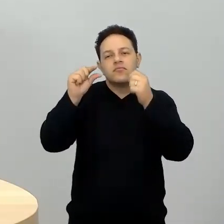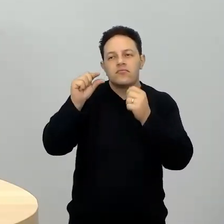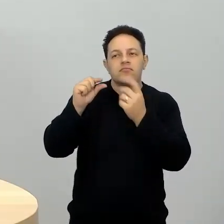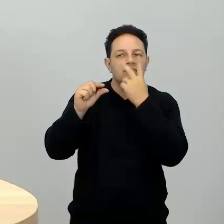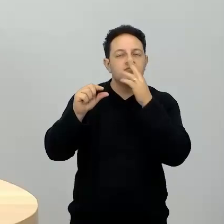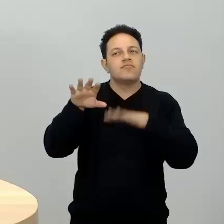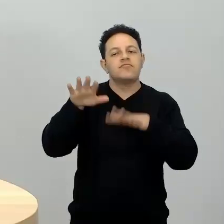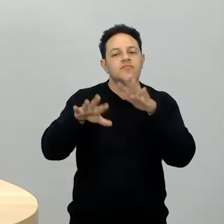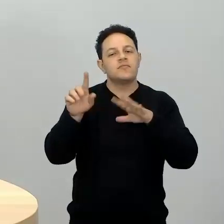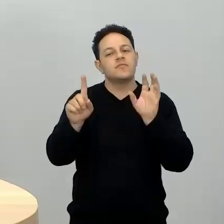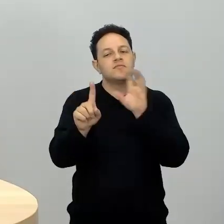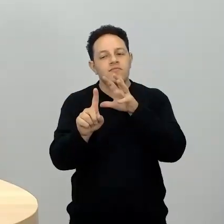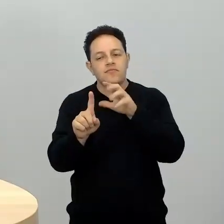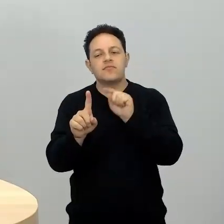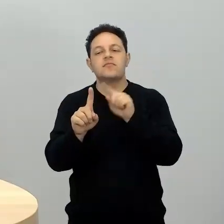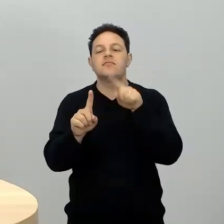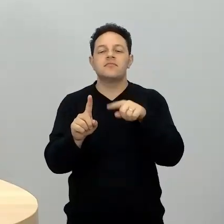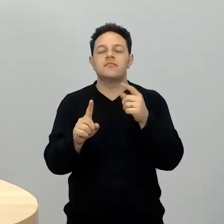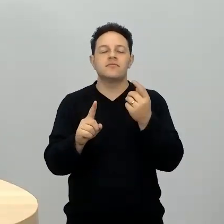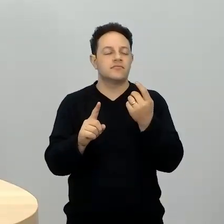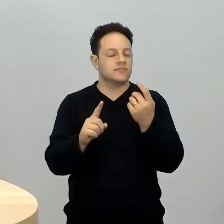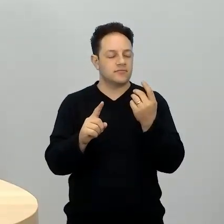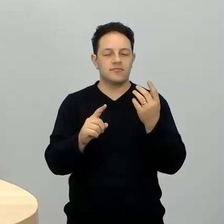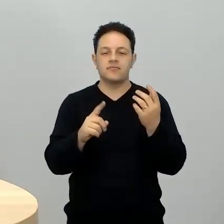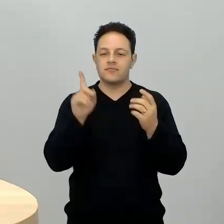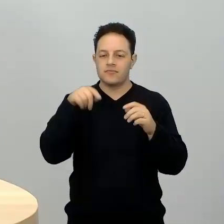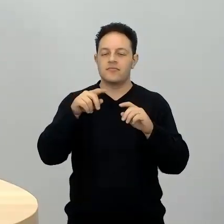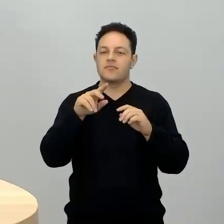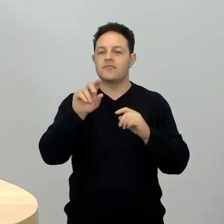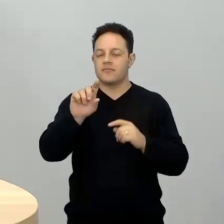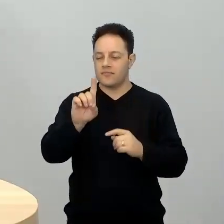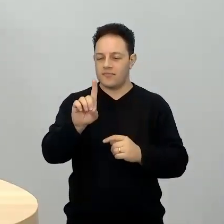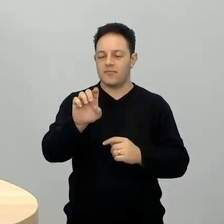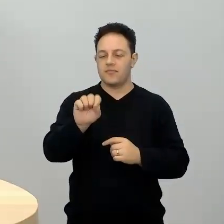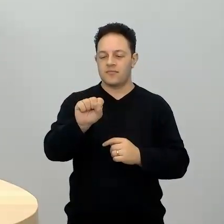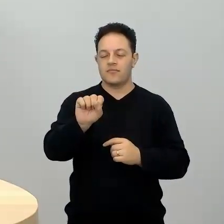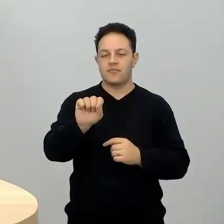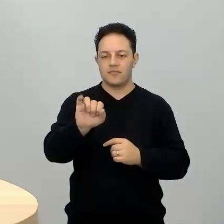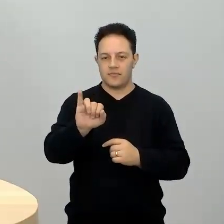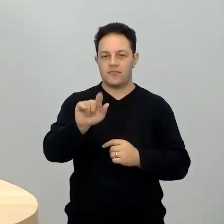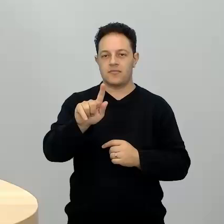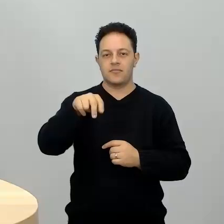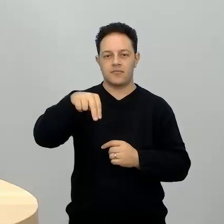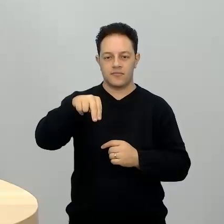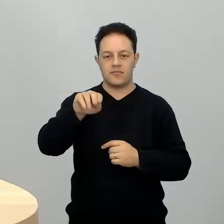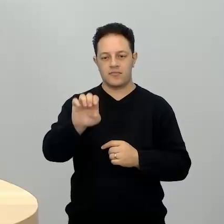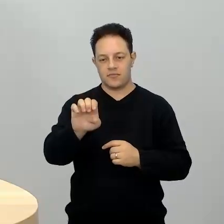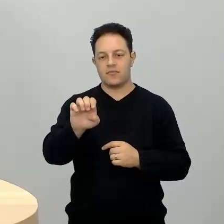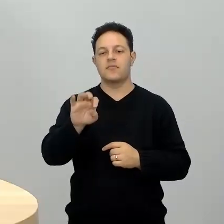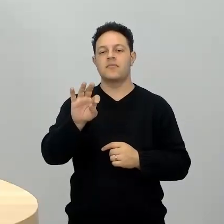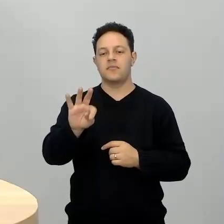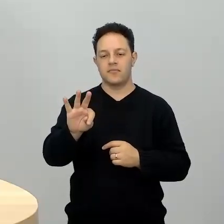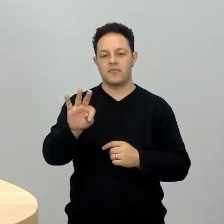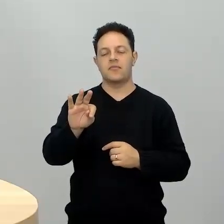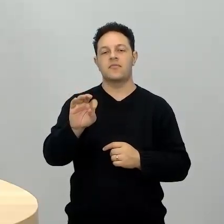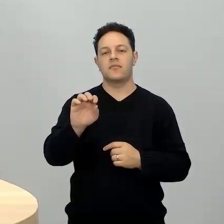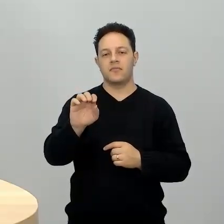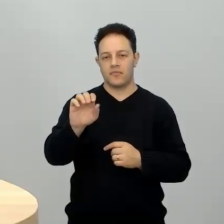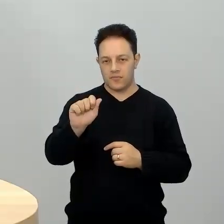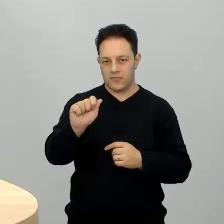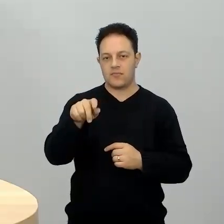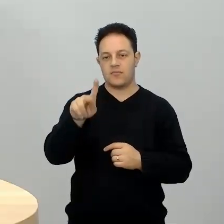influência também do design thinking, que tem como foco, né, as pessoas, a resolução de